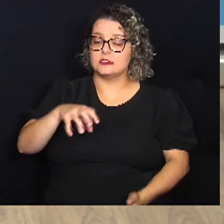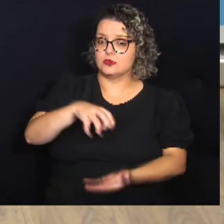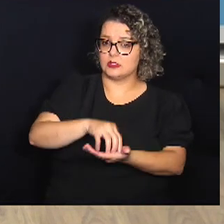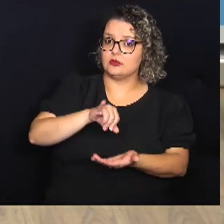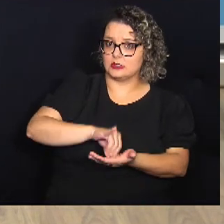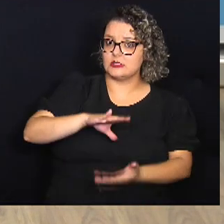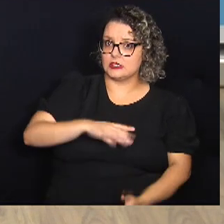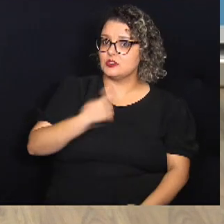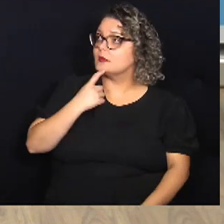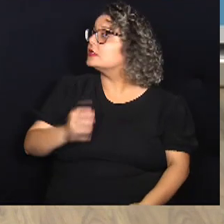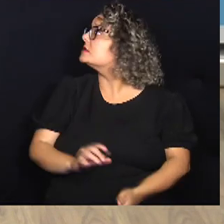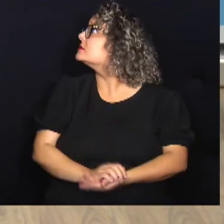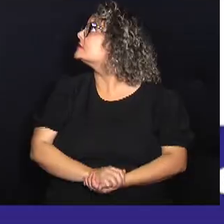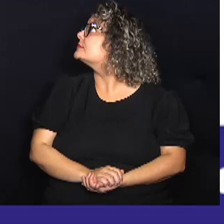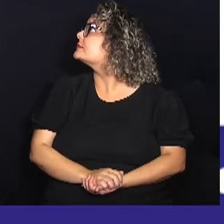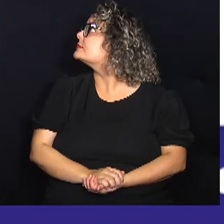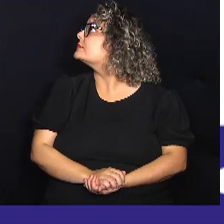cidade.